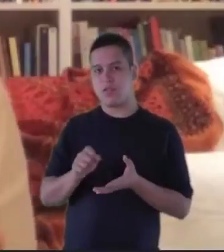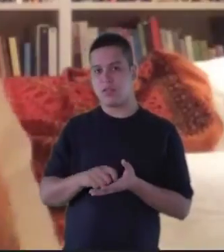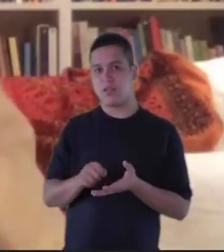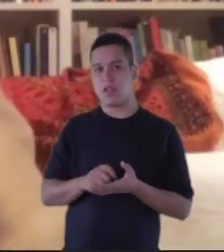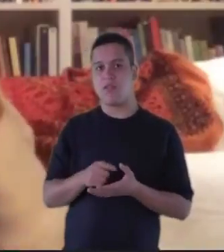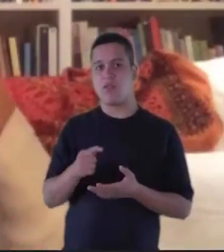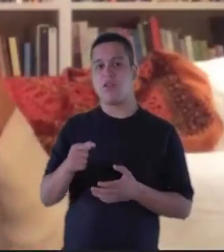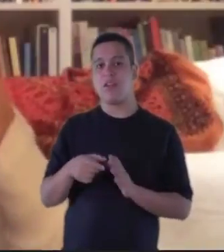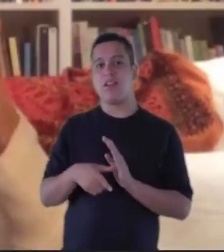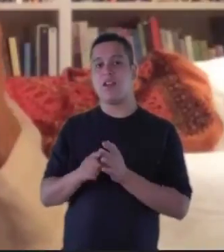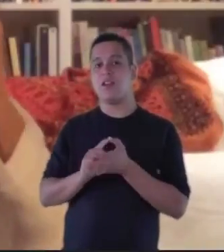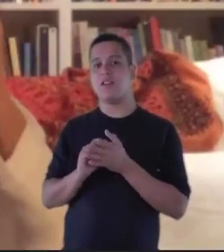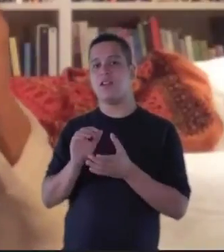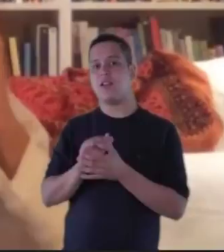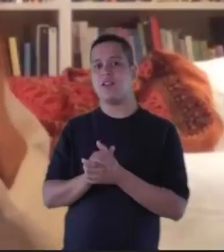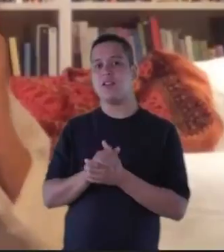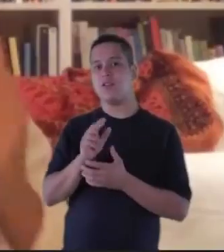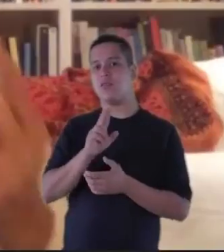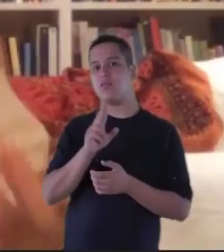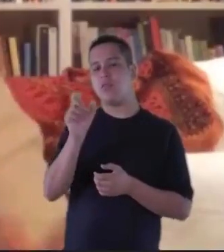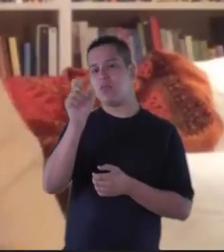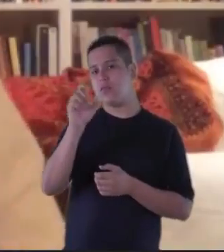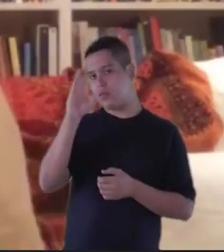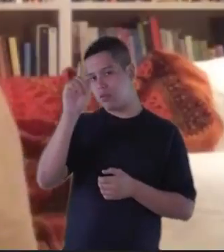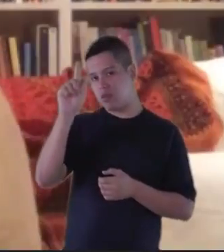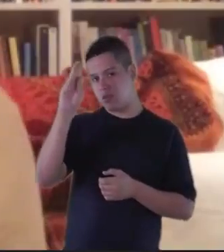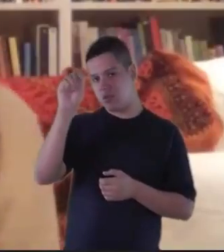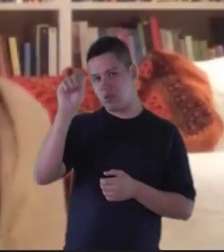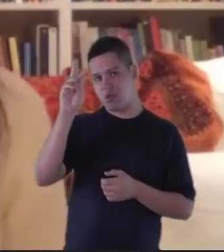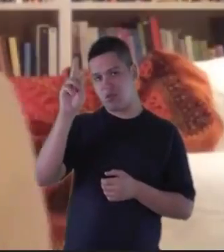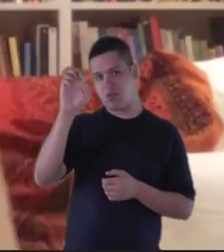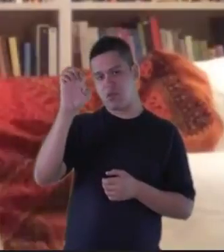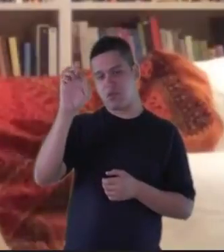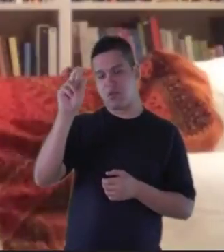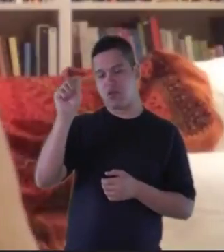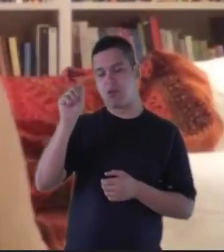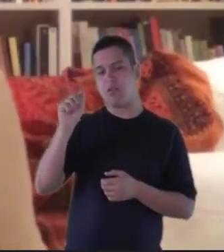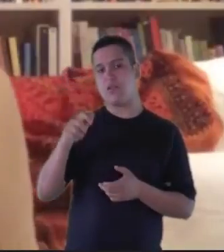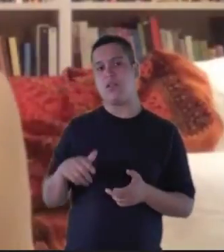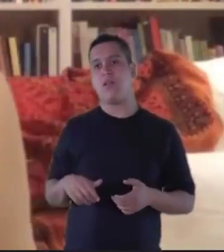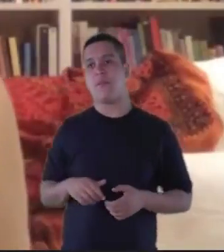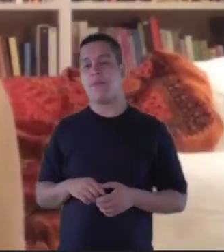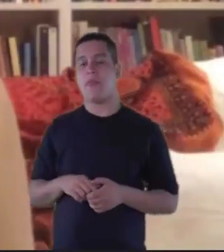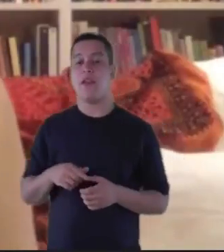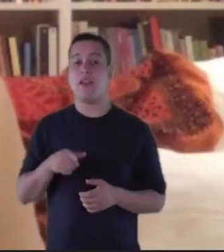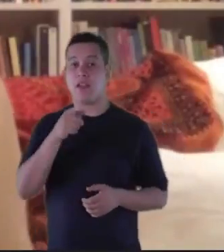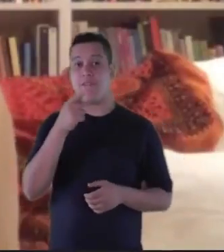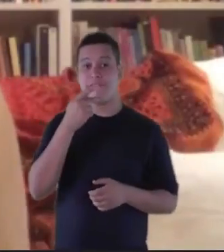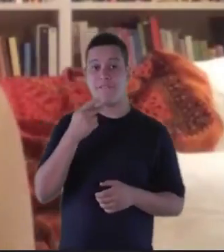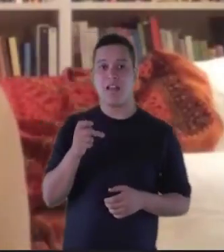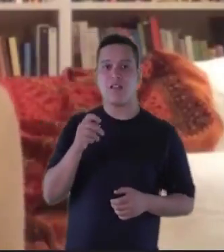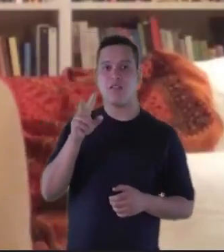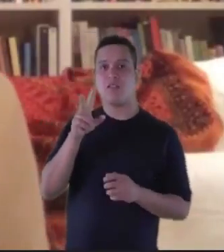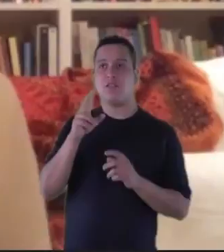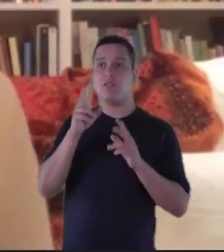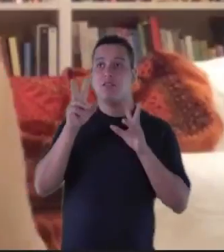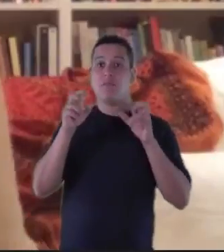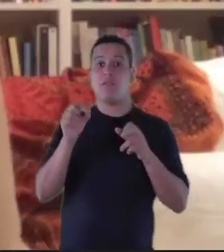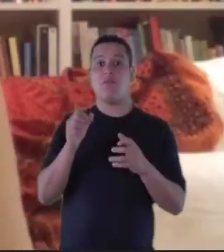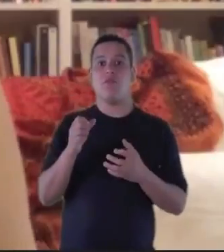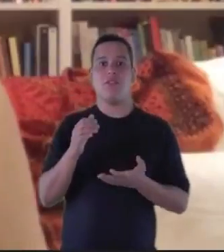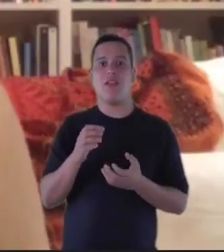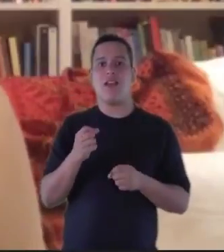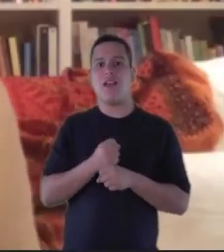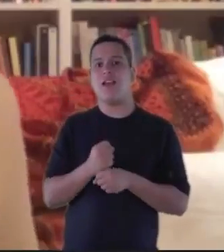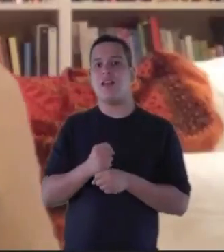que foram fundamentais ali na época dos Anos Rebeldes, né? Os Anos Rebeldes, essa série é uma adaptação, de